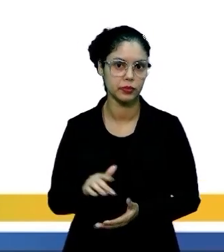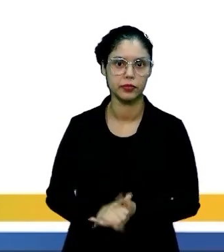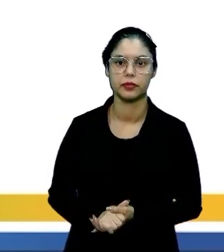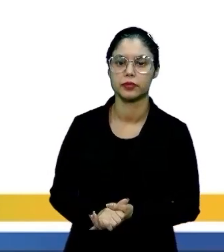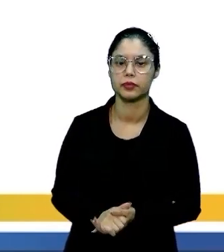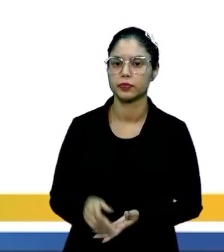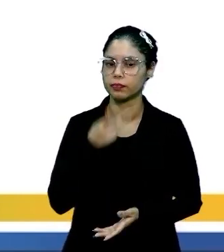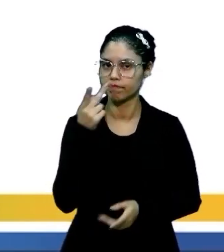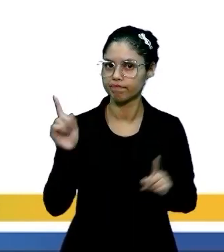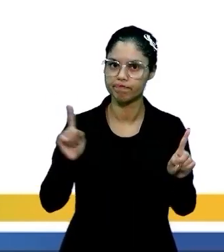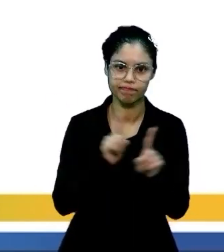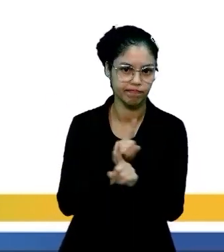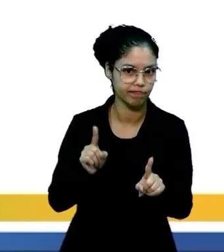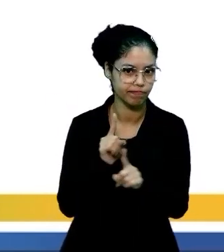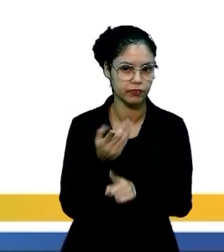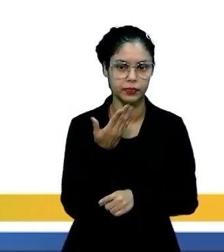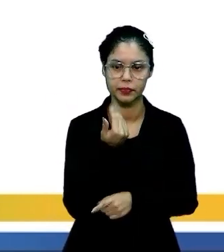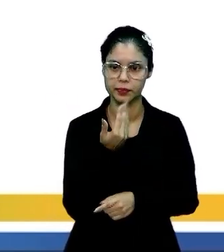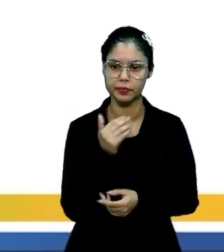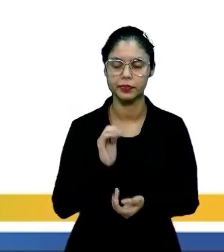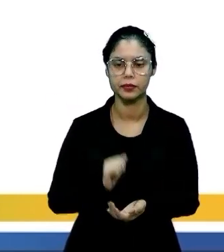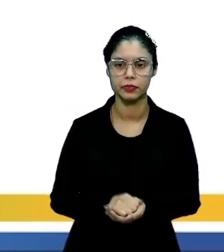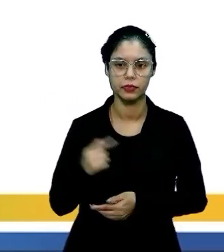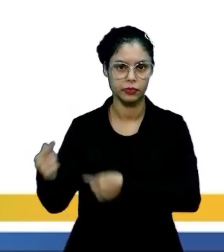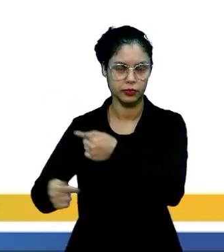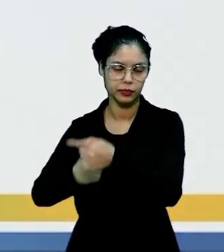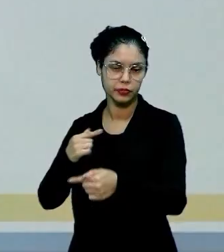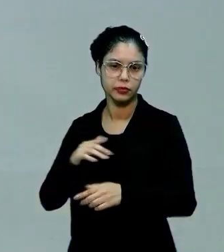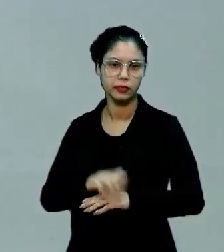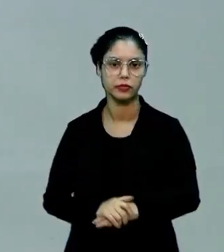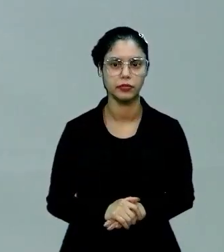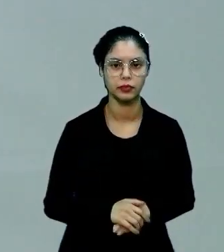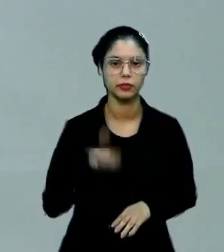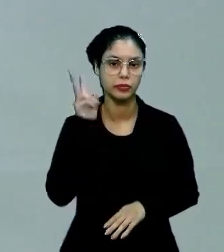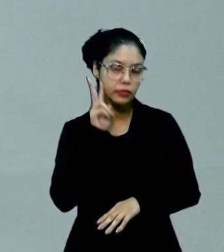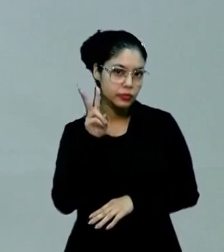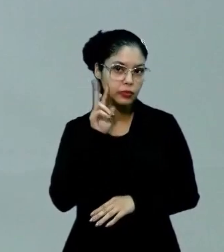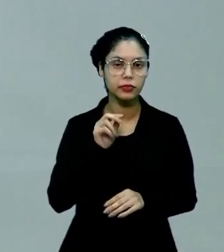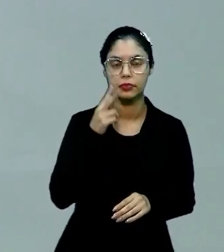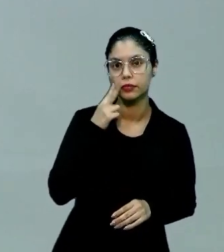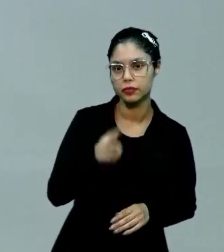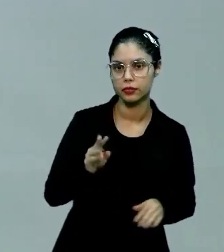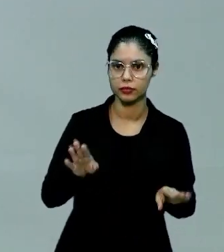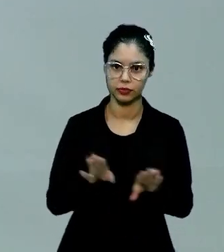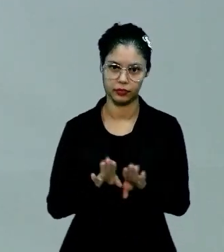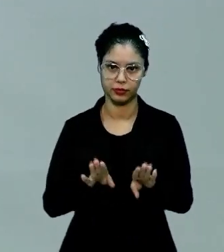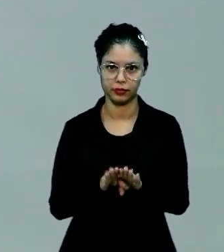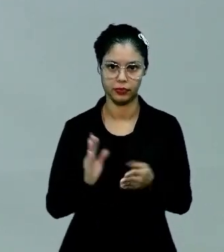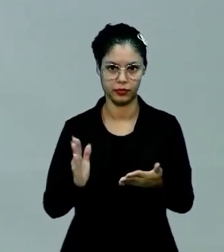Não está falando sobre hábitos alimentares entre as gerações. Vocês veem também que